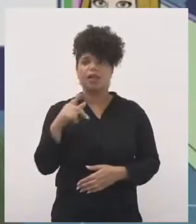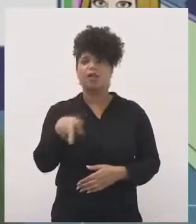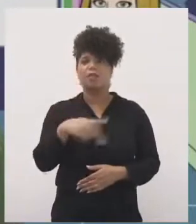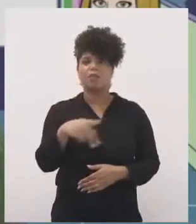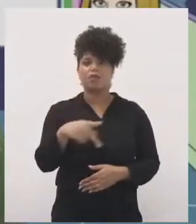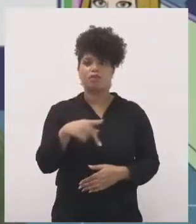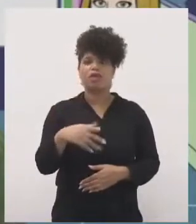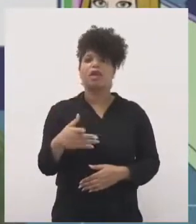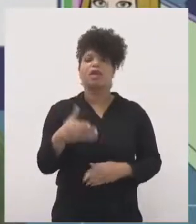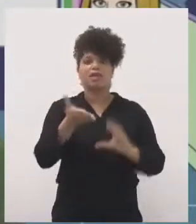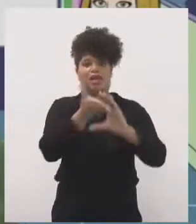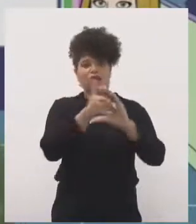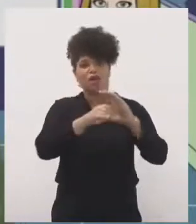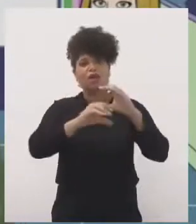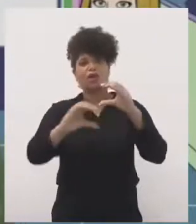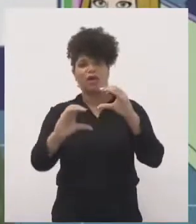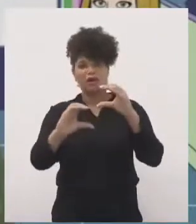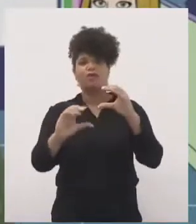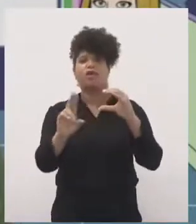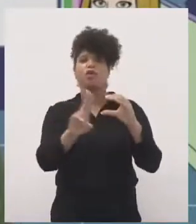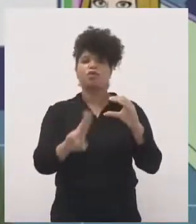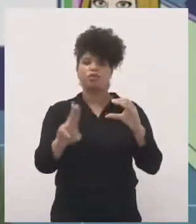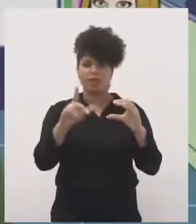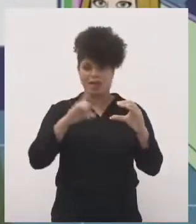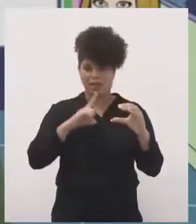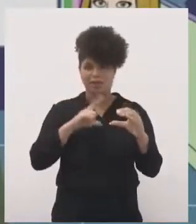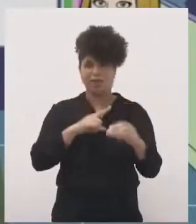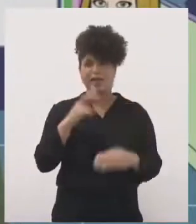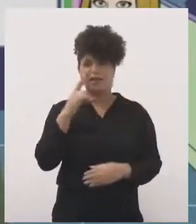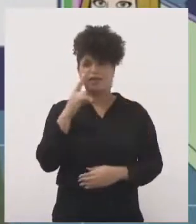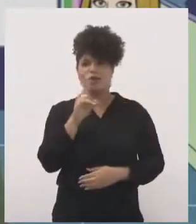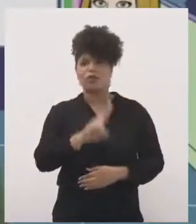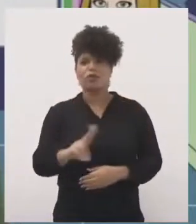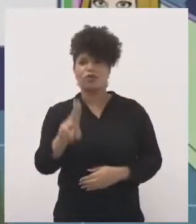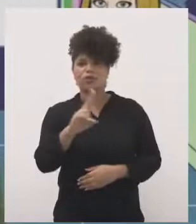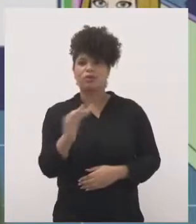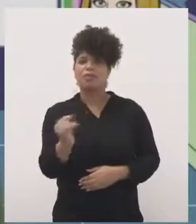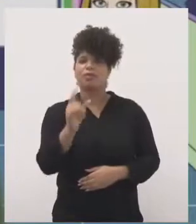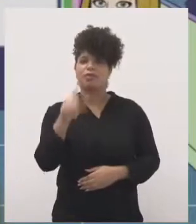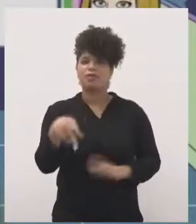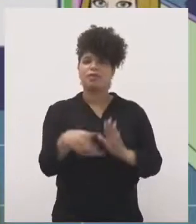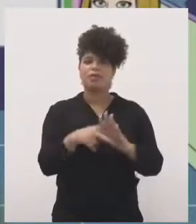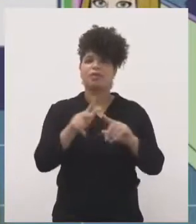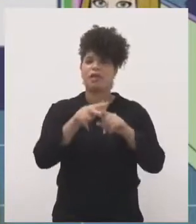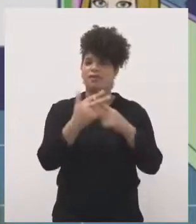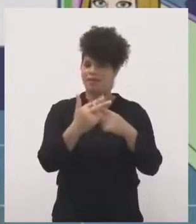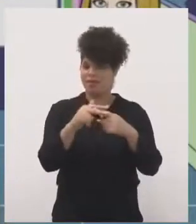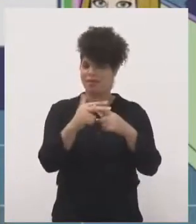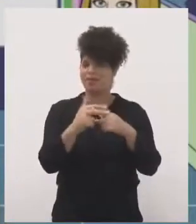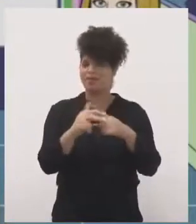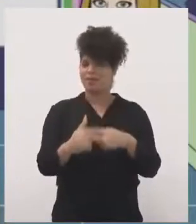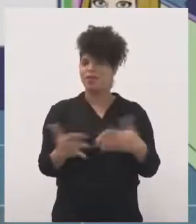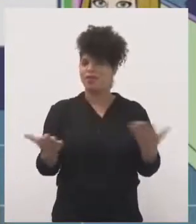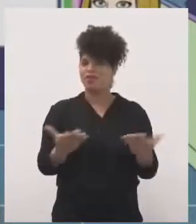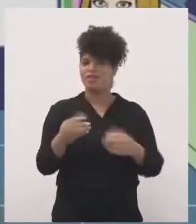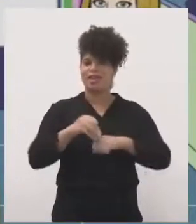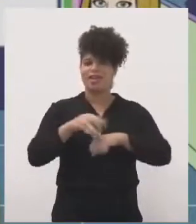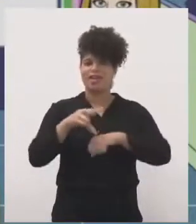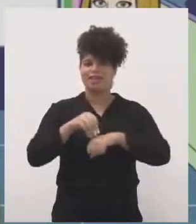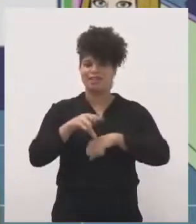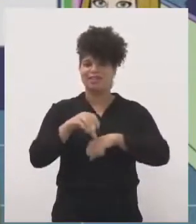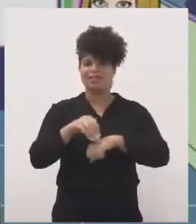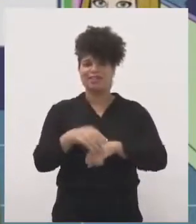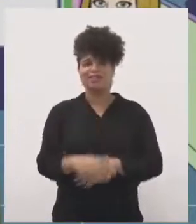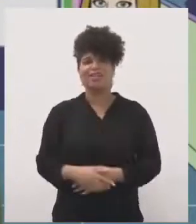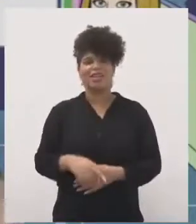estão usando o Canva, estão vendo utilidade na ferramenta, e eu trouxe muitas dicas